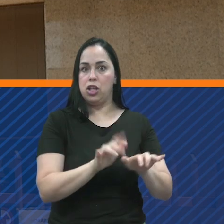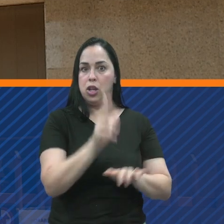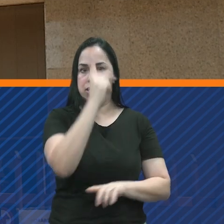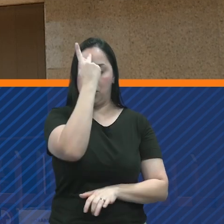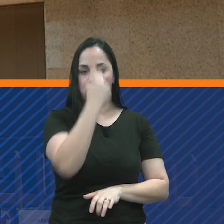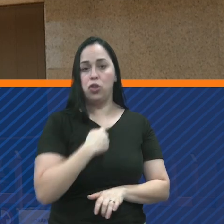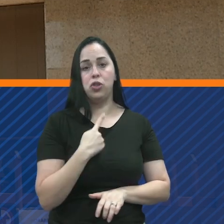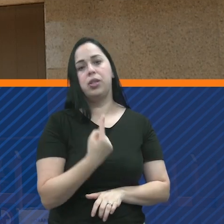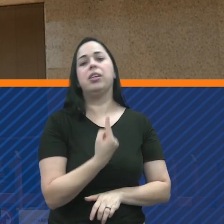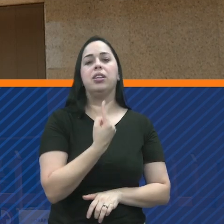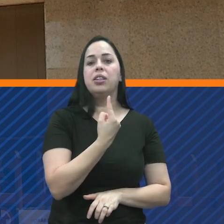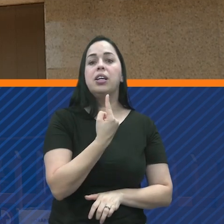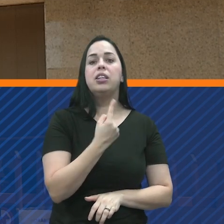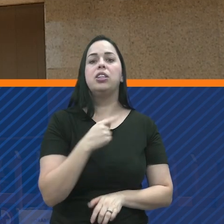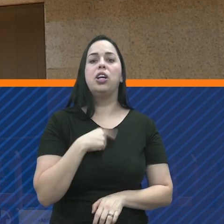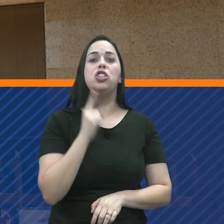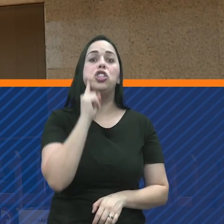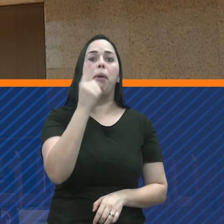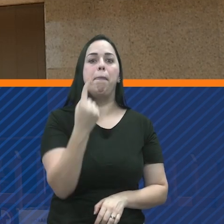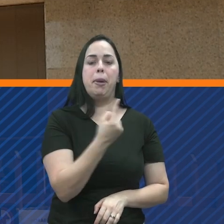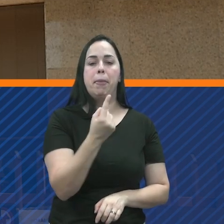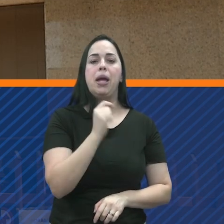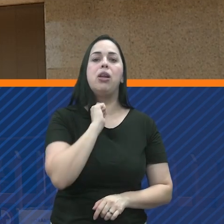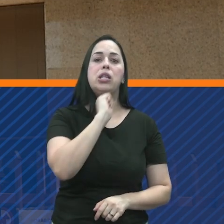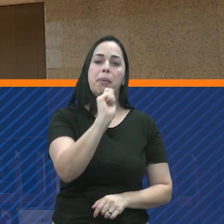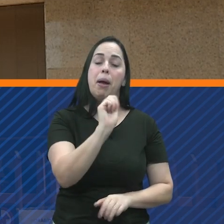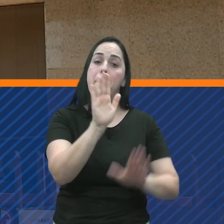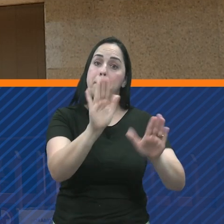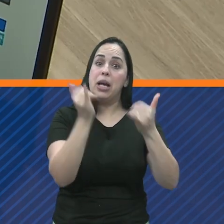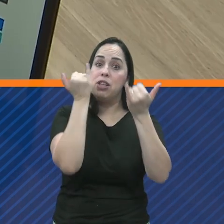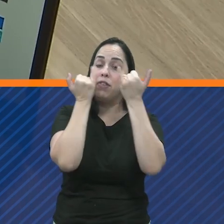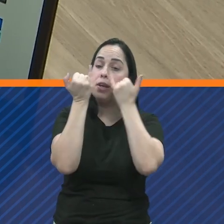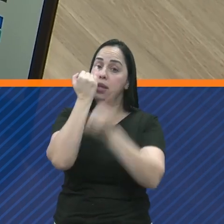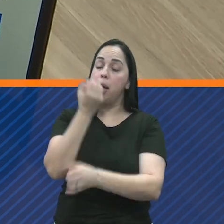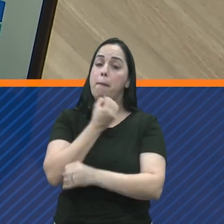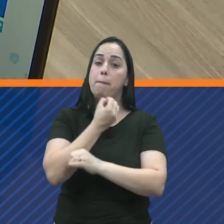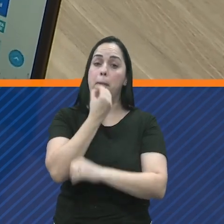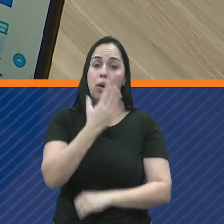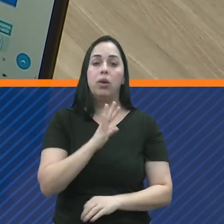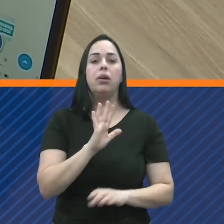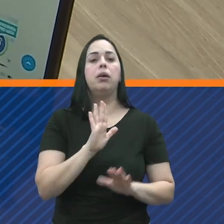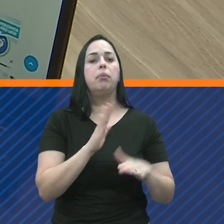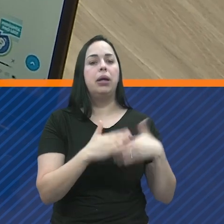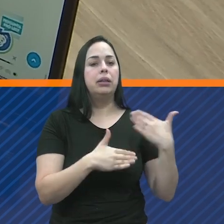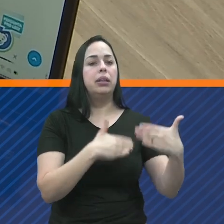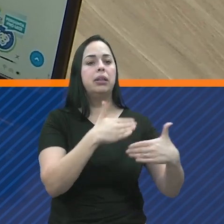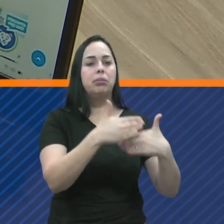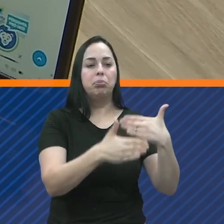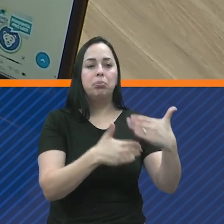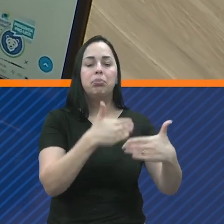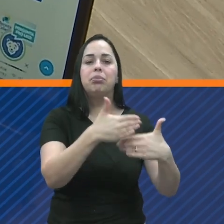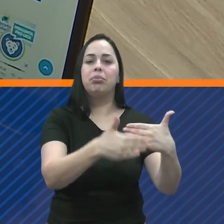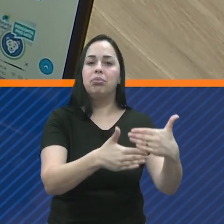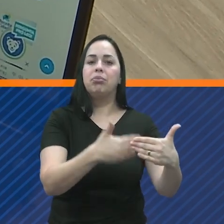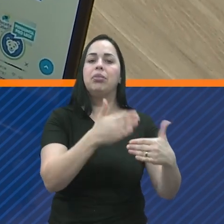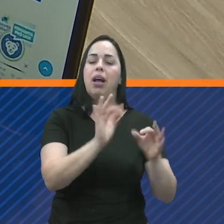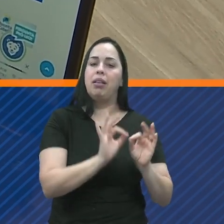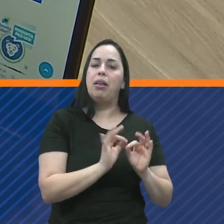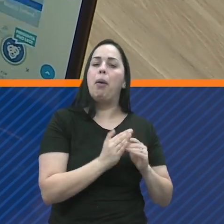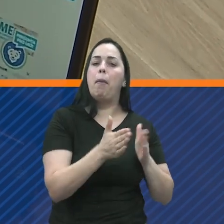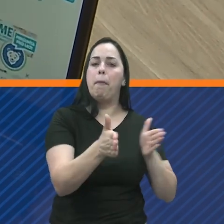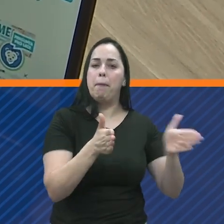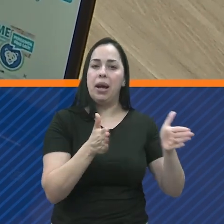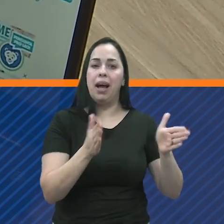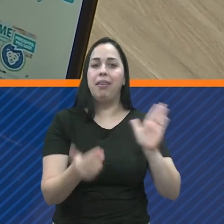vai ser liberada a partir de 1º de abril. A boa notícia é que ainda vai estar longe do prazo final de entrega da